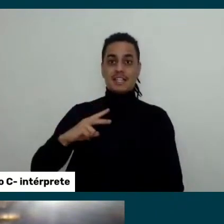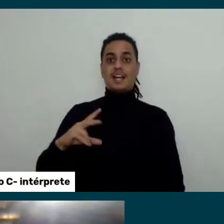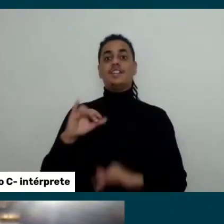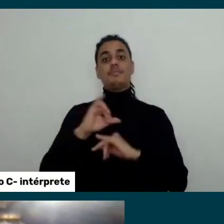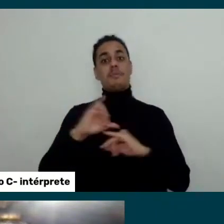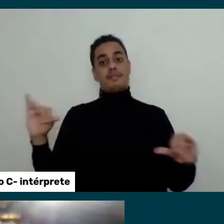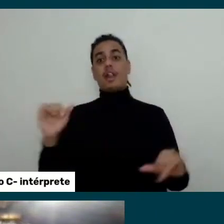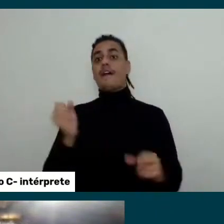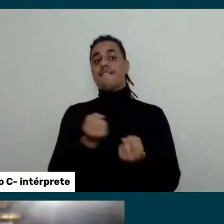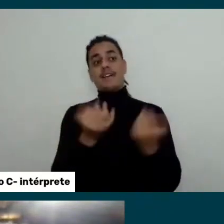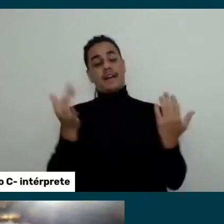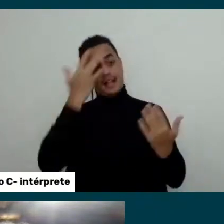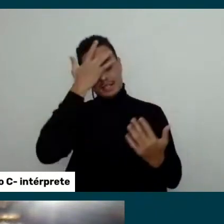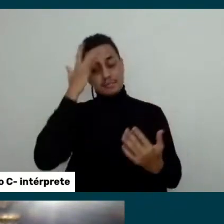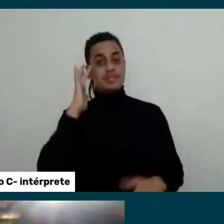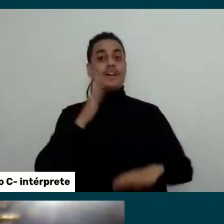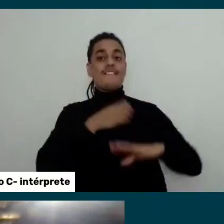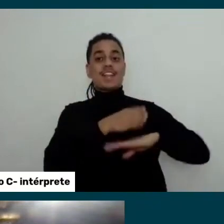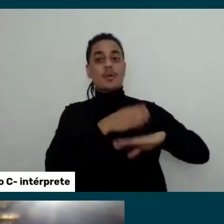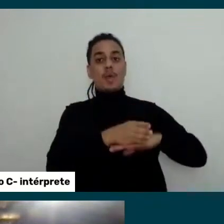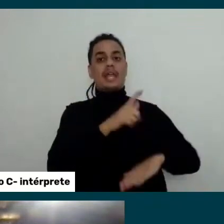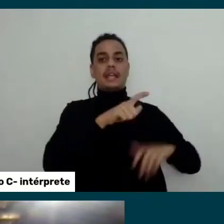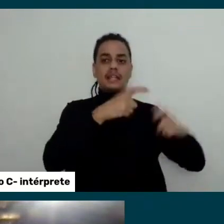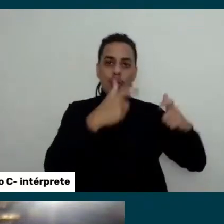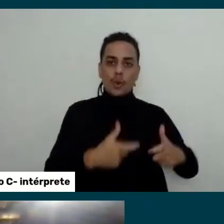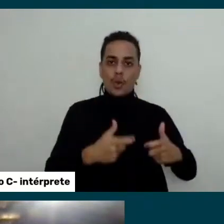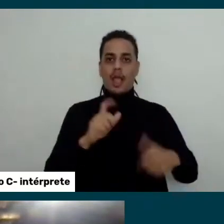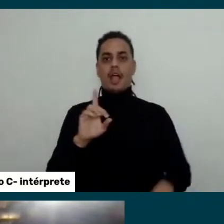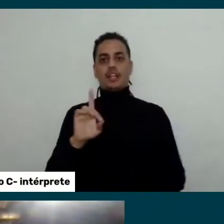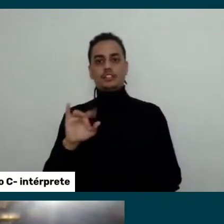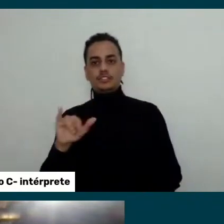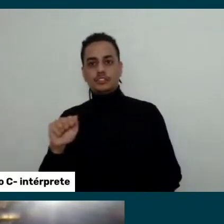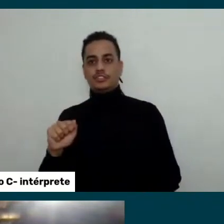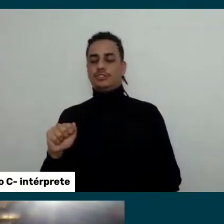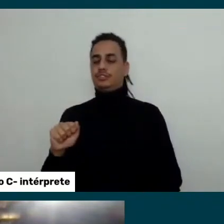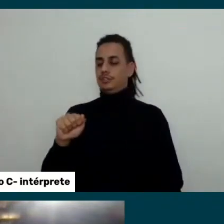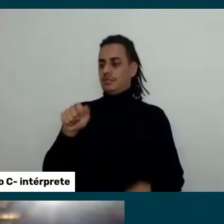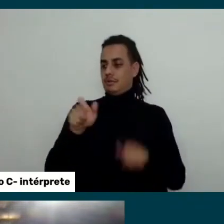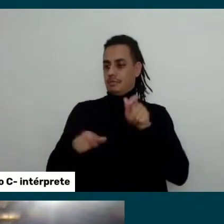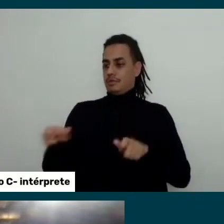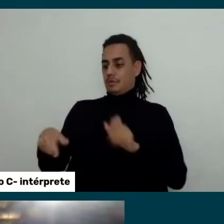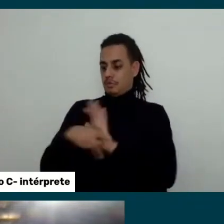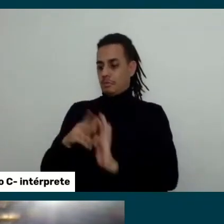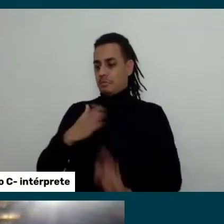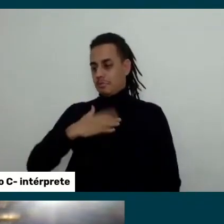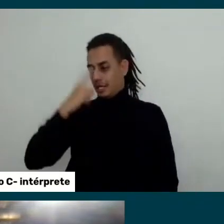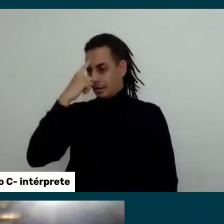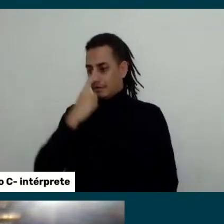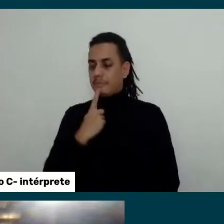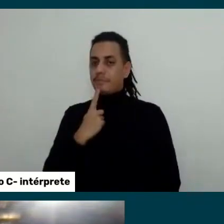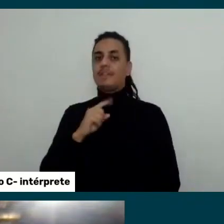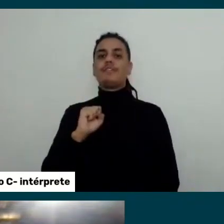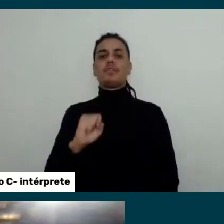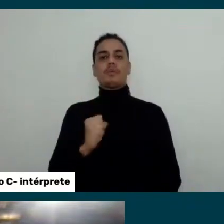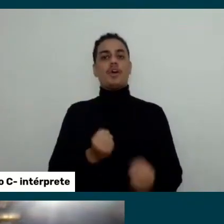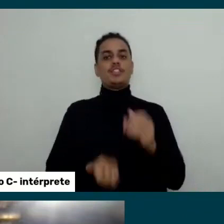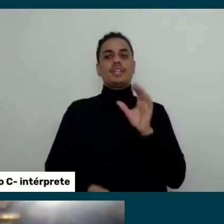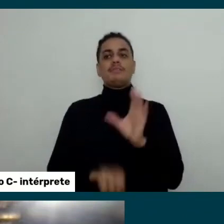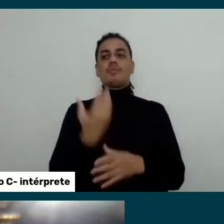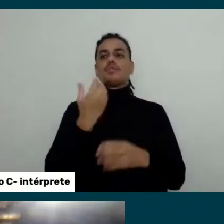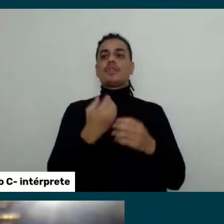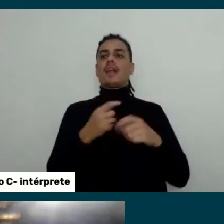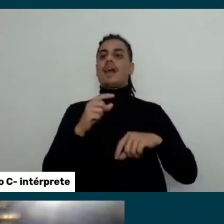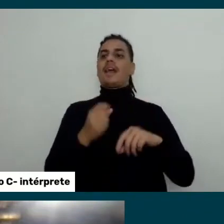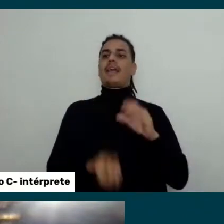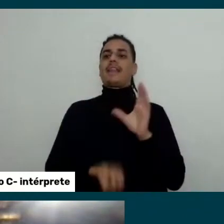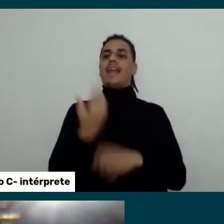gente frequenta determinado lugar, em determinado dia, muita gente do meu perfil, e isso pode impulsionar a criação de um novo produto,